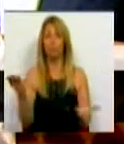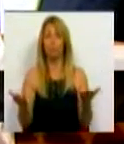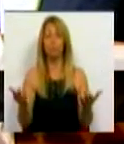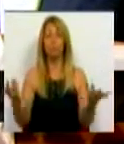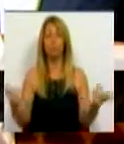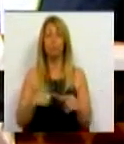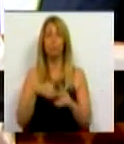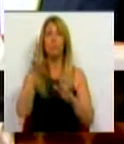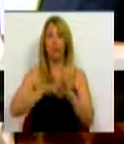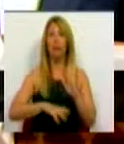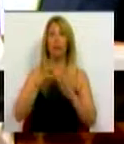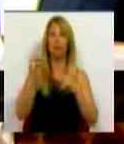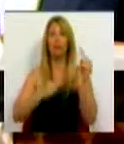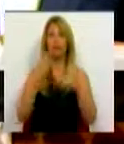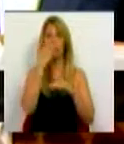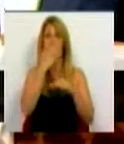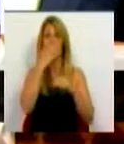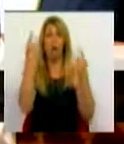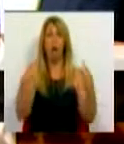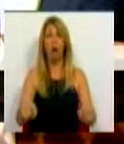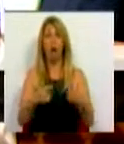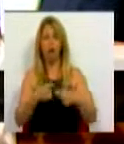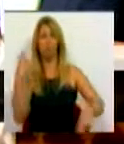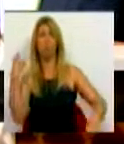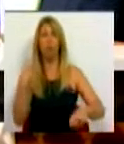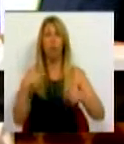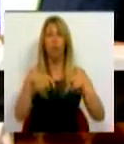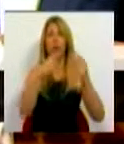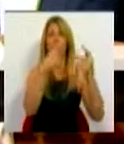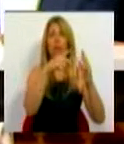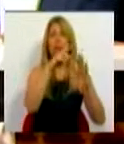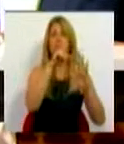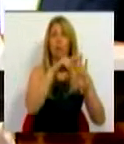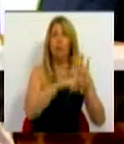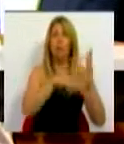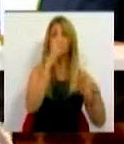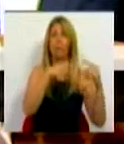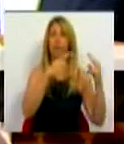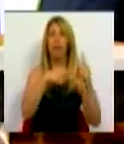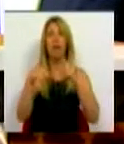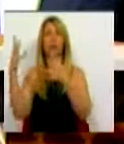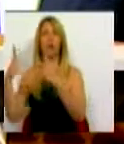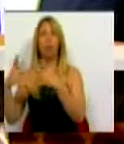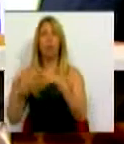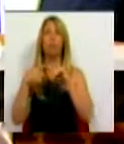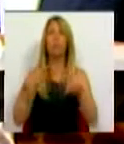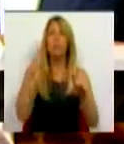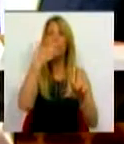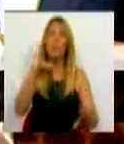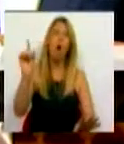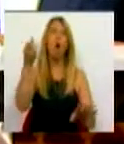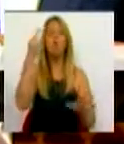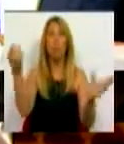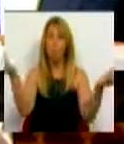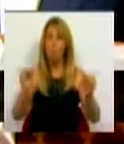fiscais, resultantes das divergências entre as normas fiscais e as normas contabilísticas. Se não existissem divergências entre as